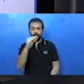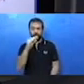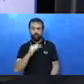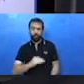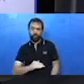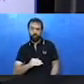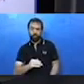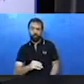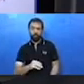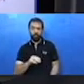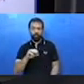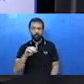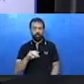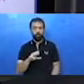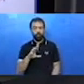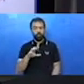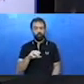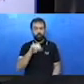do Sul.